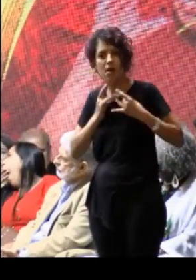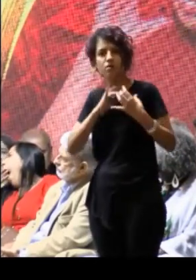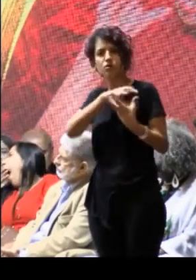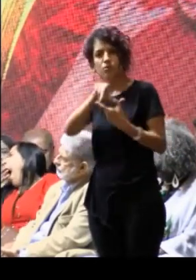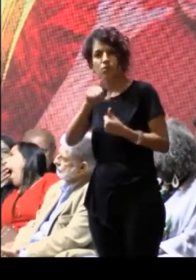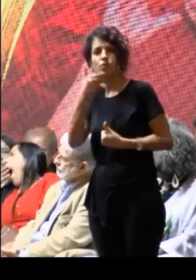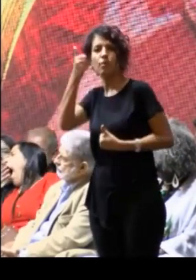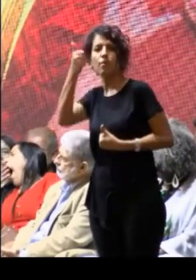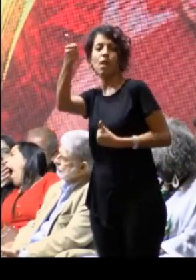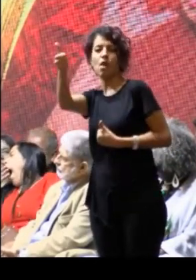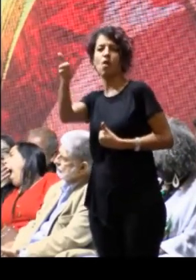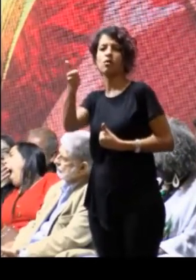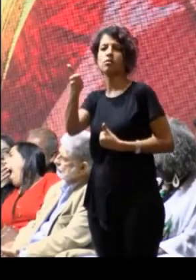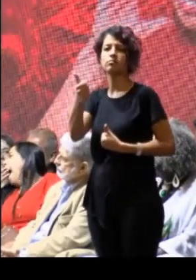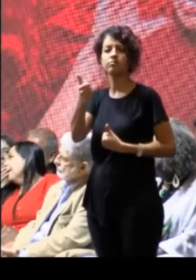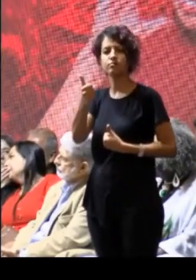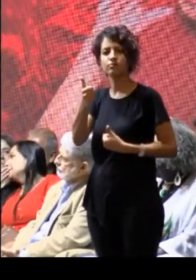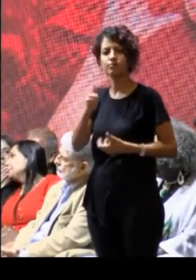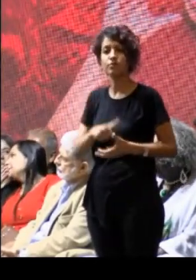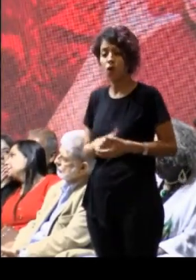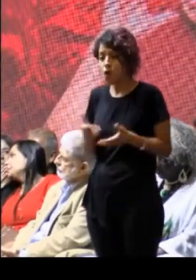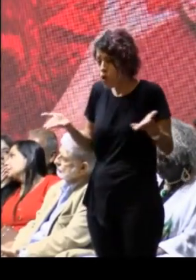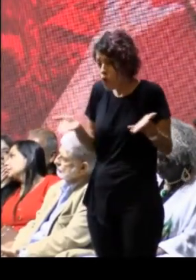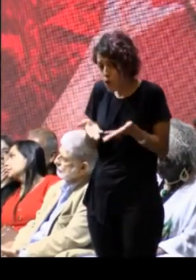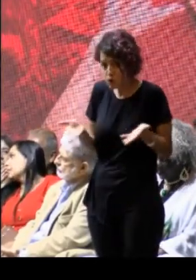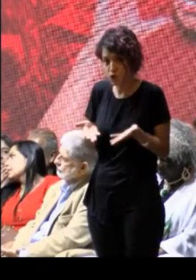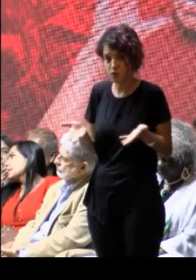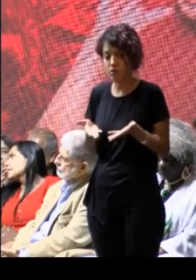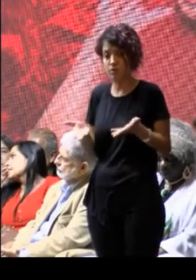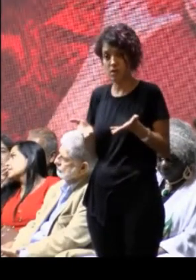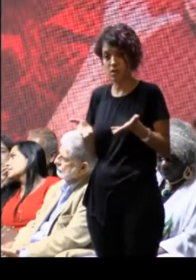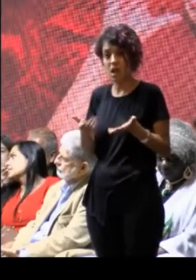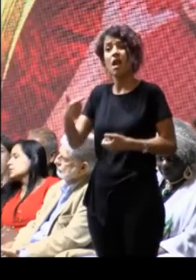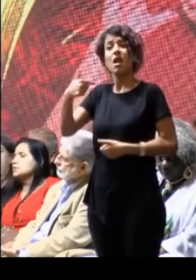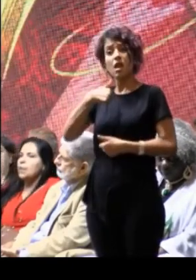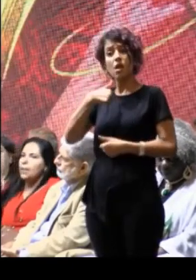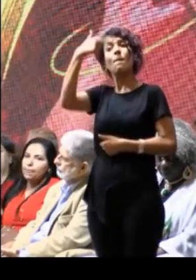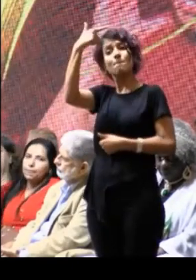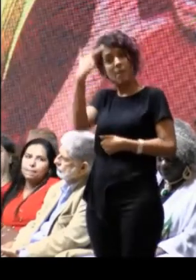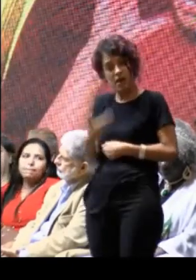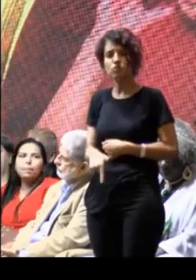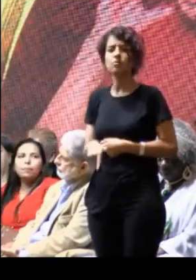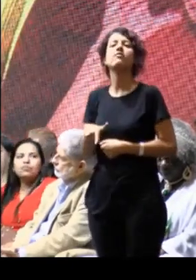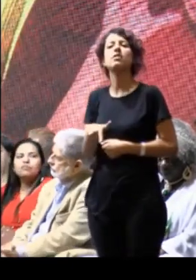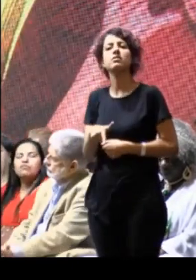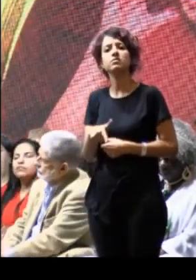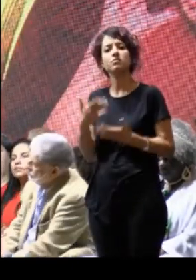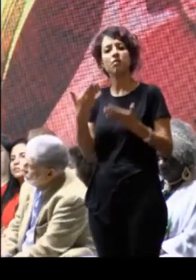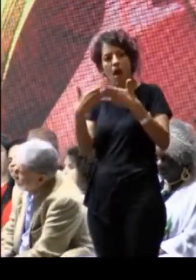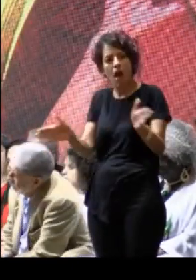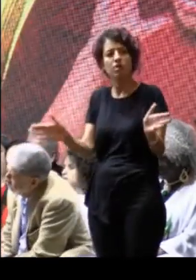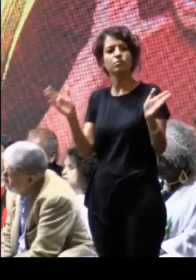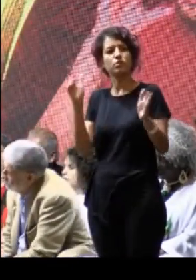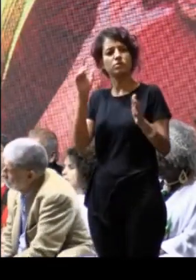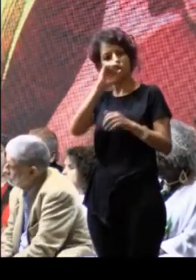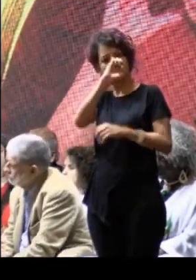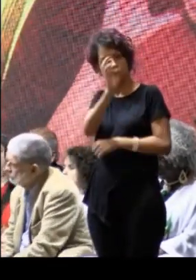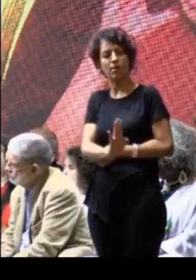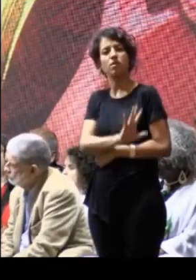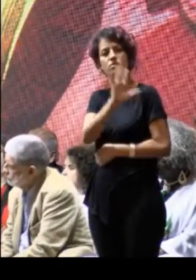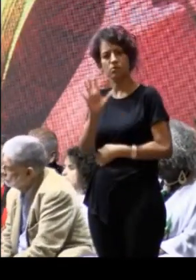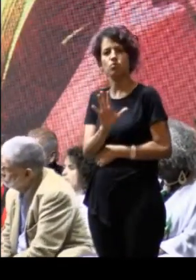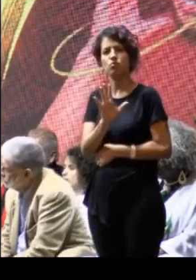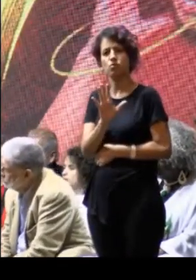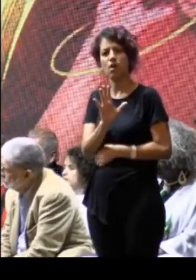que este em que estamos vivendo. Hoje, me coloco mais uma vez à disposição do Brasil